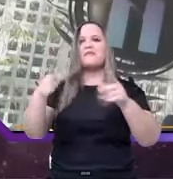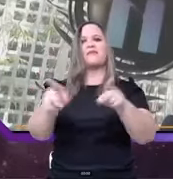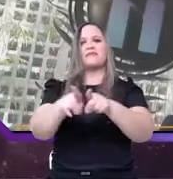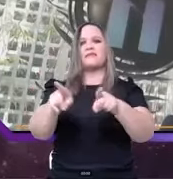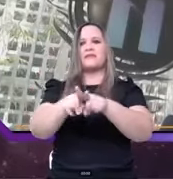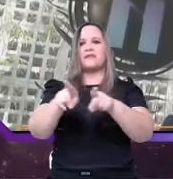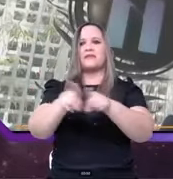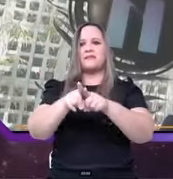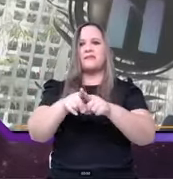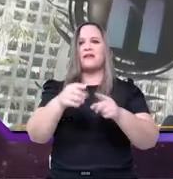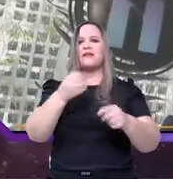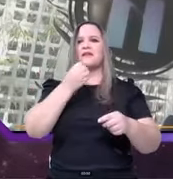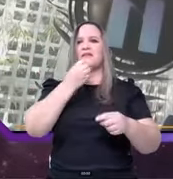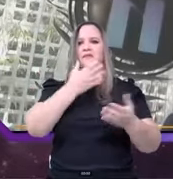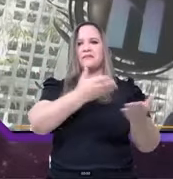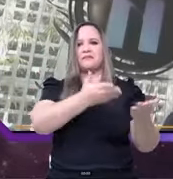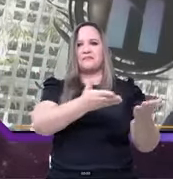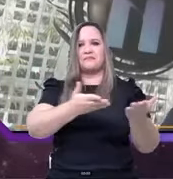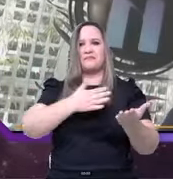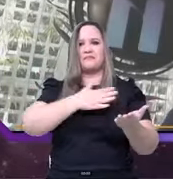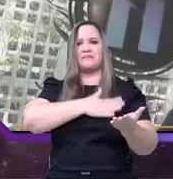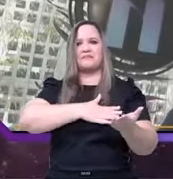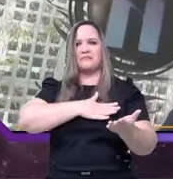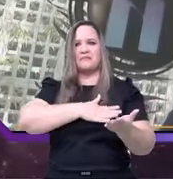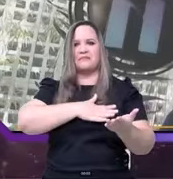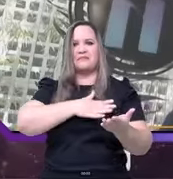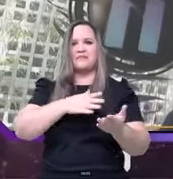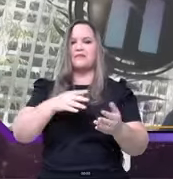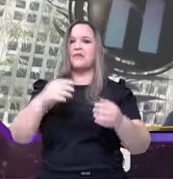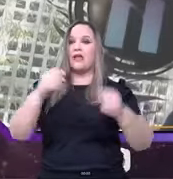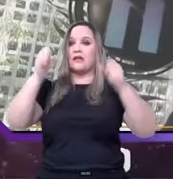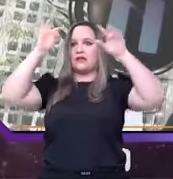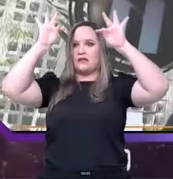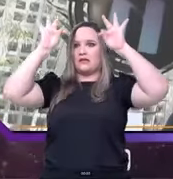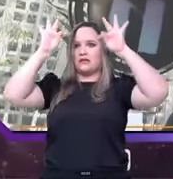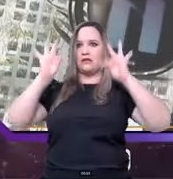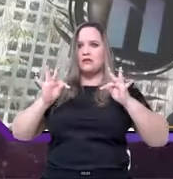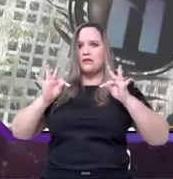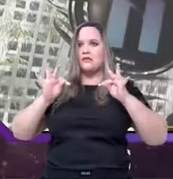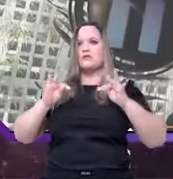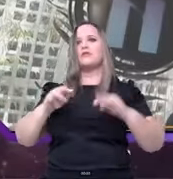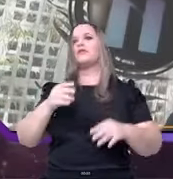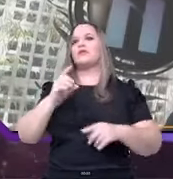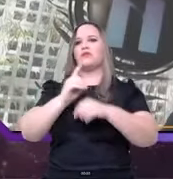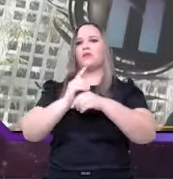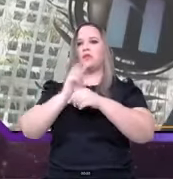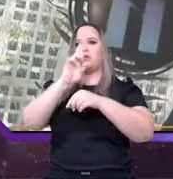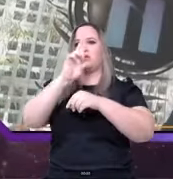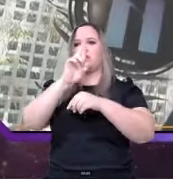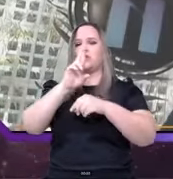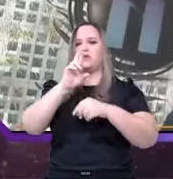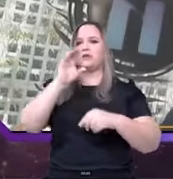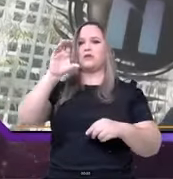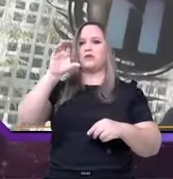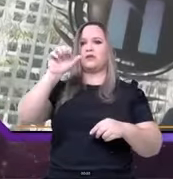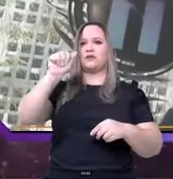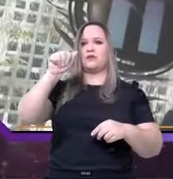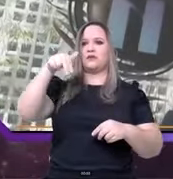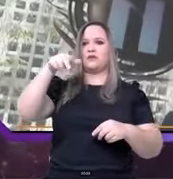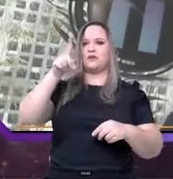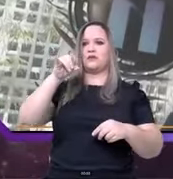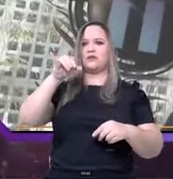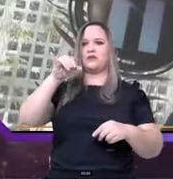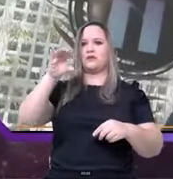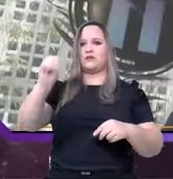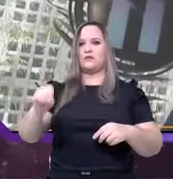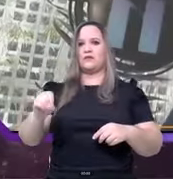nossa testemunha de hoje nesse processo, Dr. Cândido, é consultor da Gartner, que irá